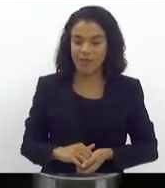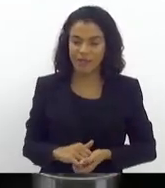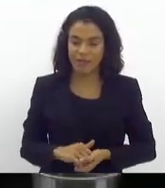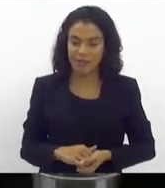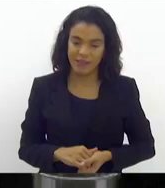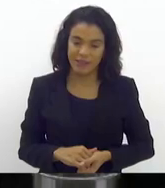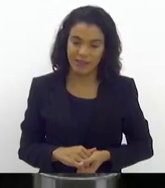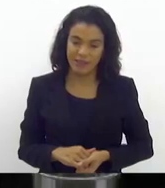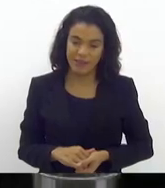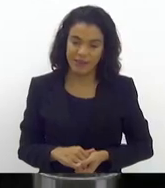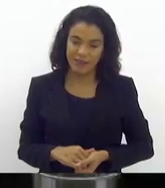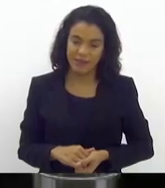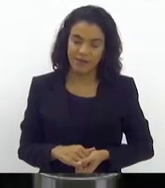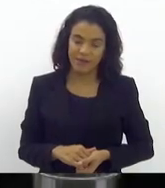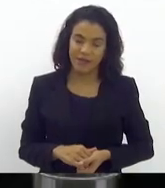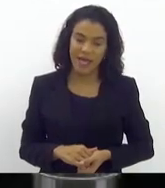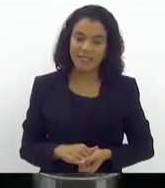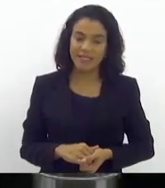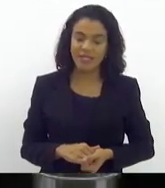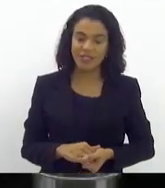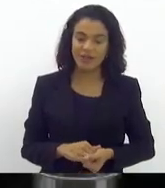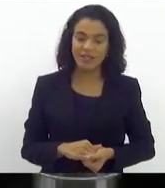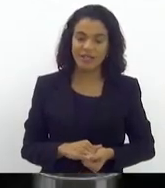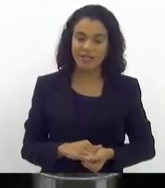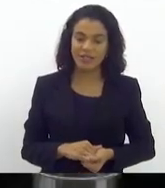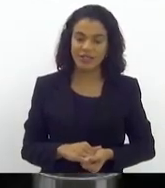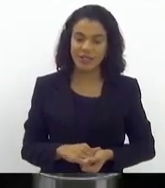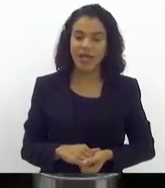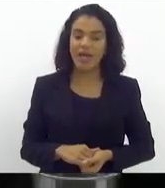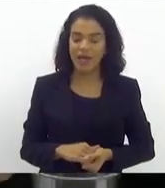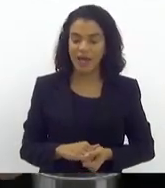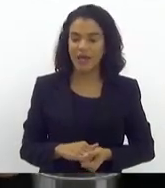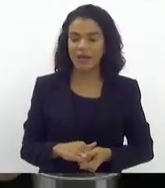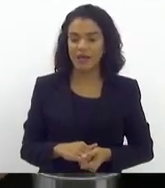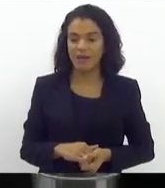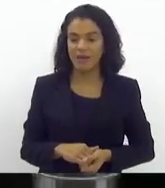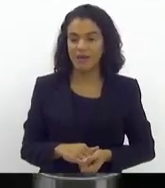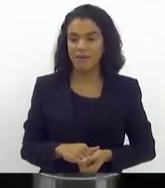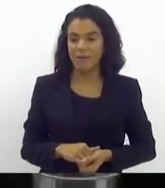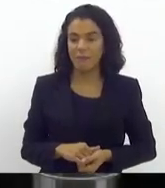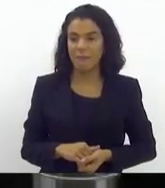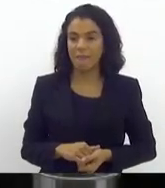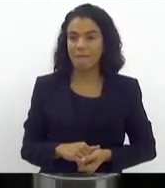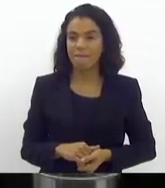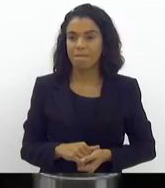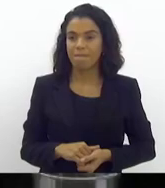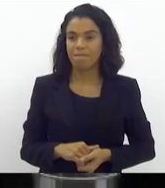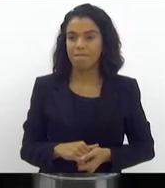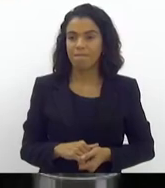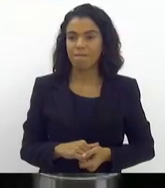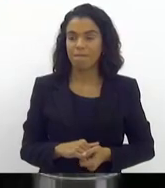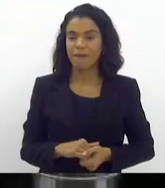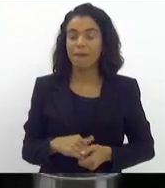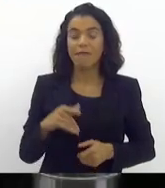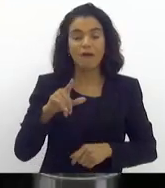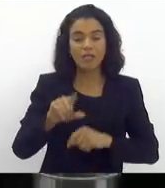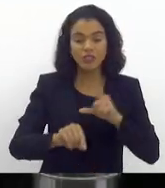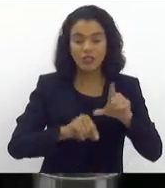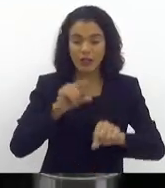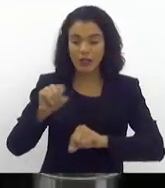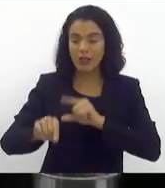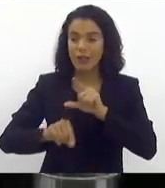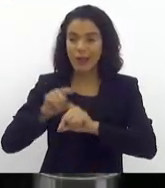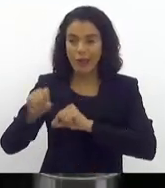ser qualquer outra, ela pode ampliar essas opções, né? E você vai escolher